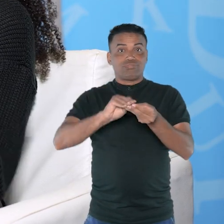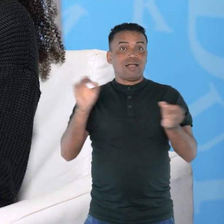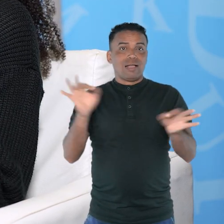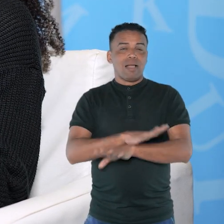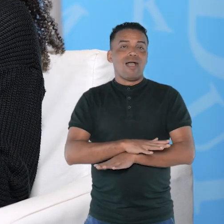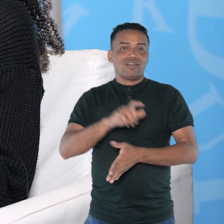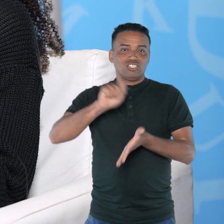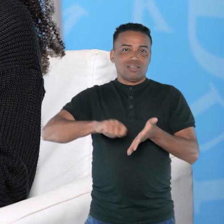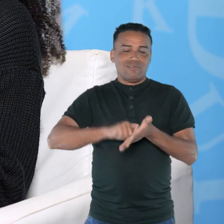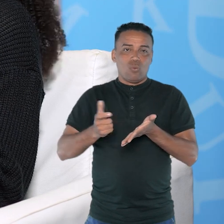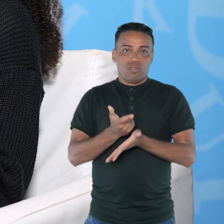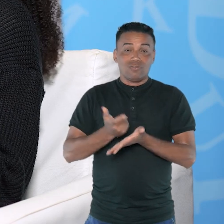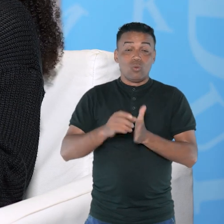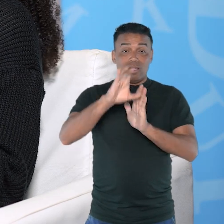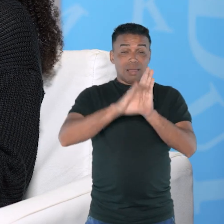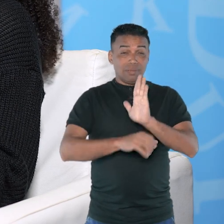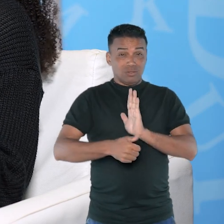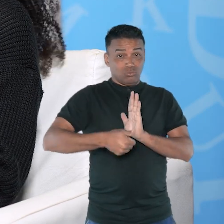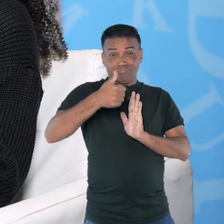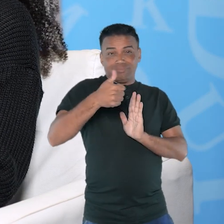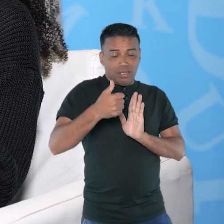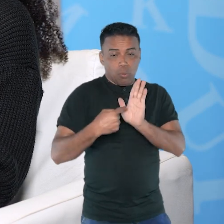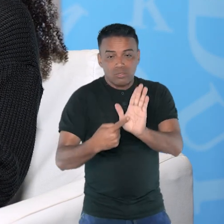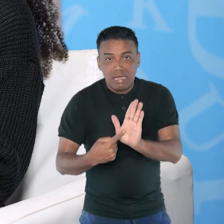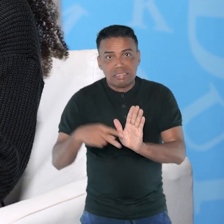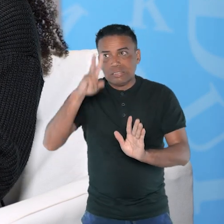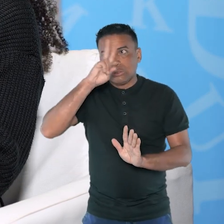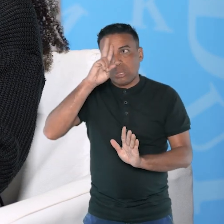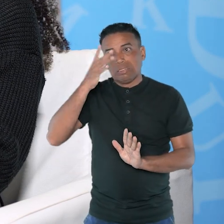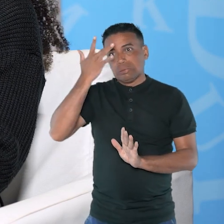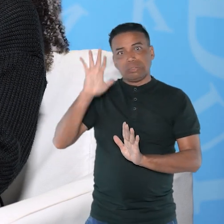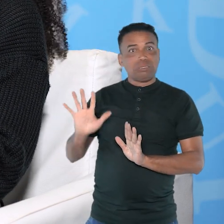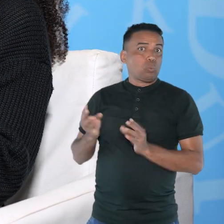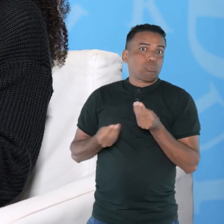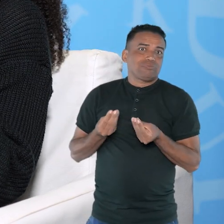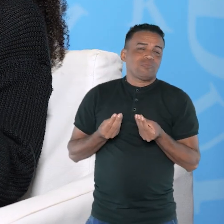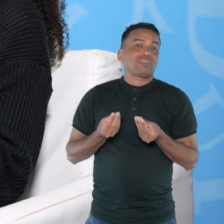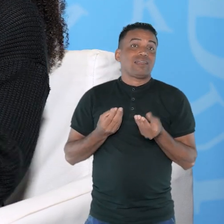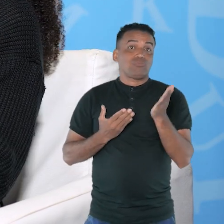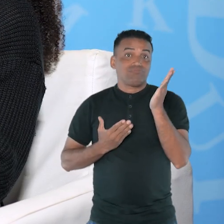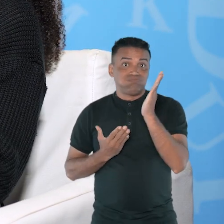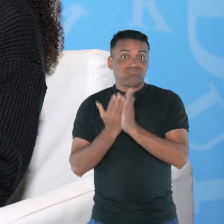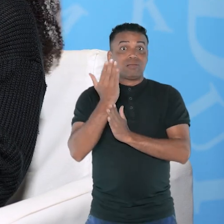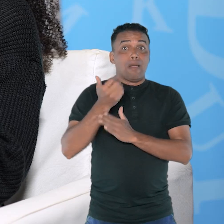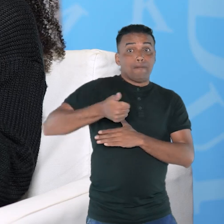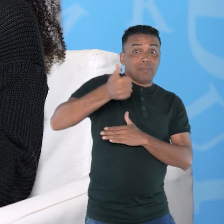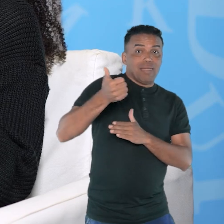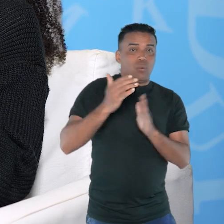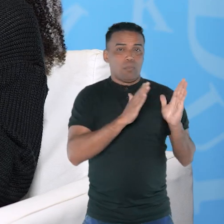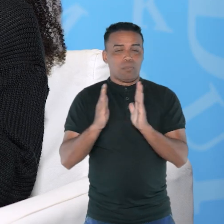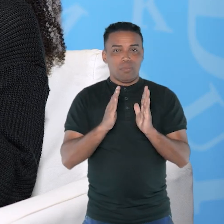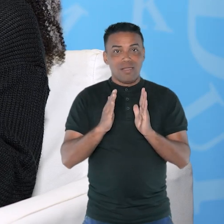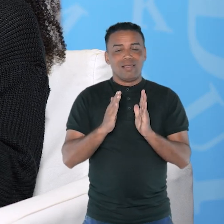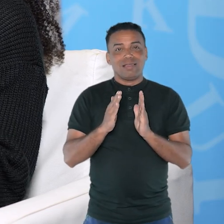eu apresentei esse capítulo inicial de uma história que eu não sabia direito o que ia ser, e aí, quando eu ganhei essa primeira parte, que tinha, por